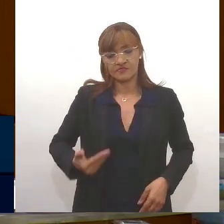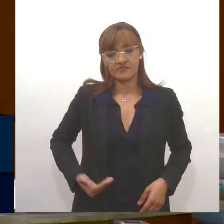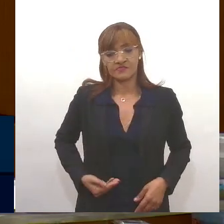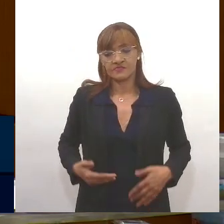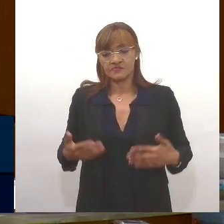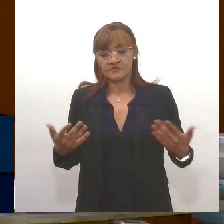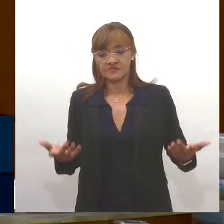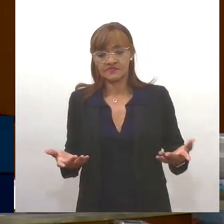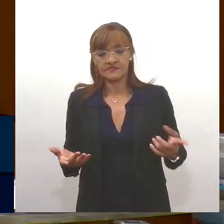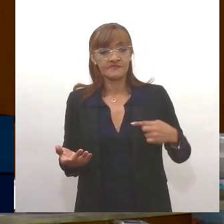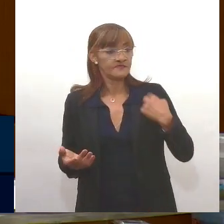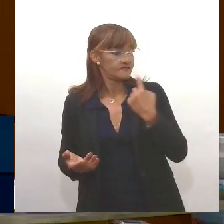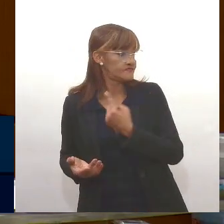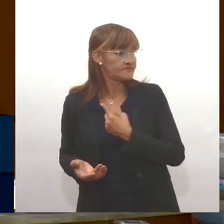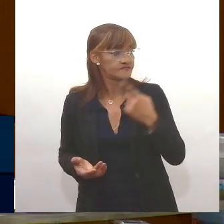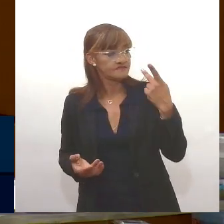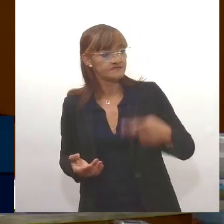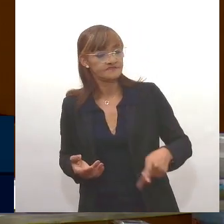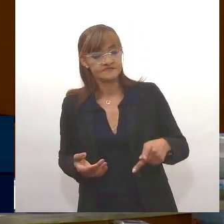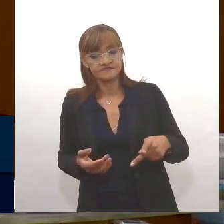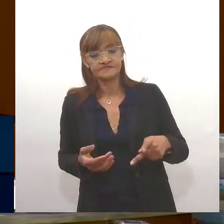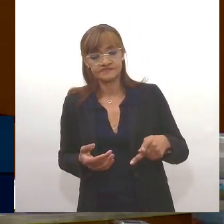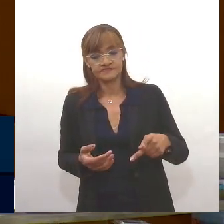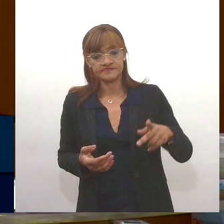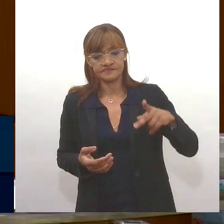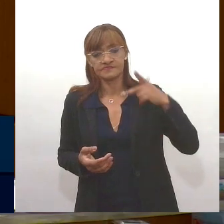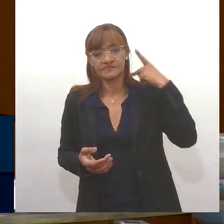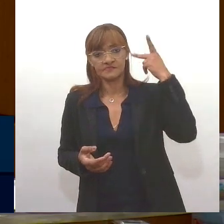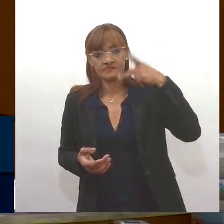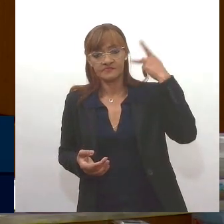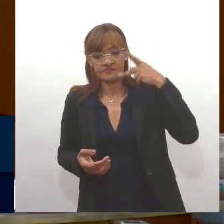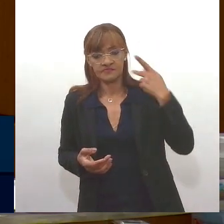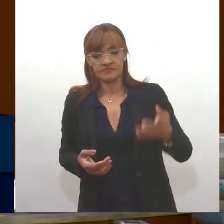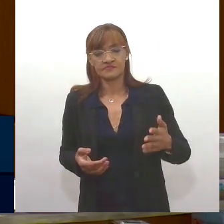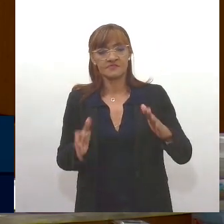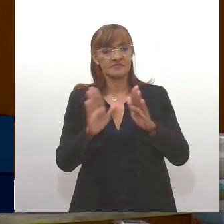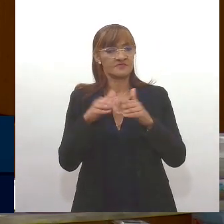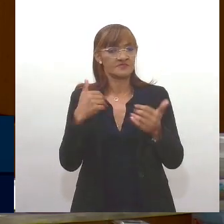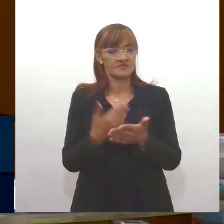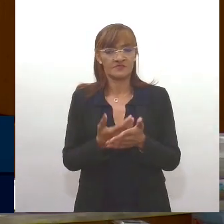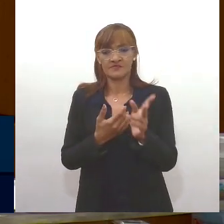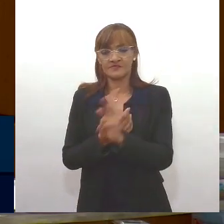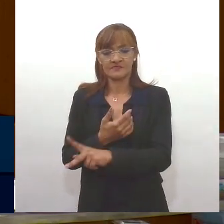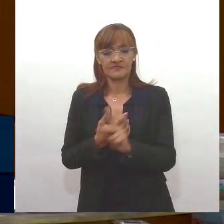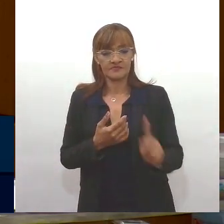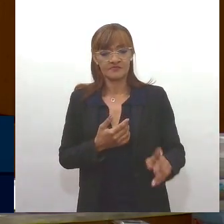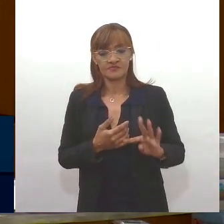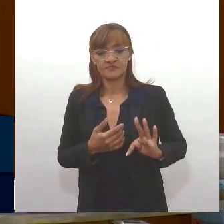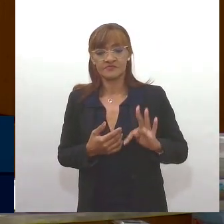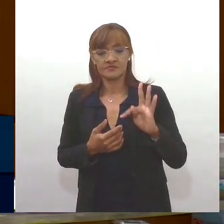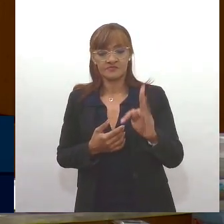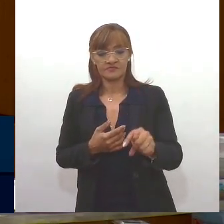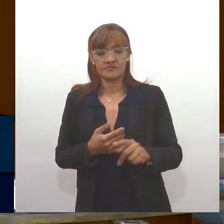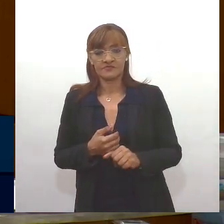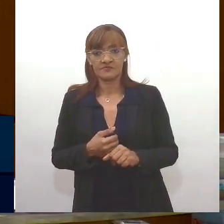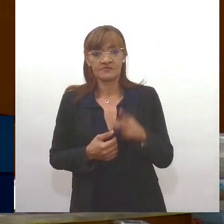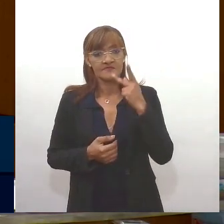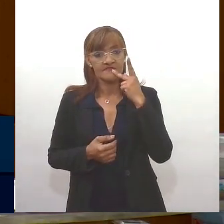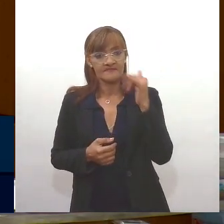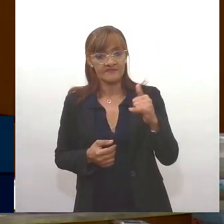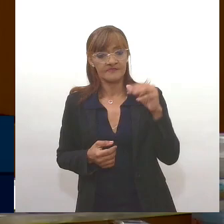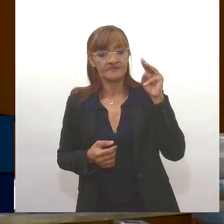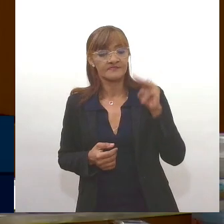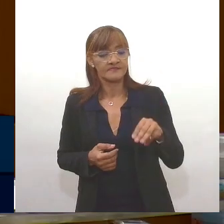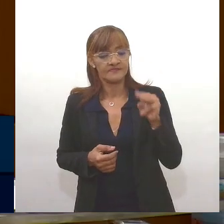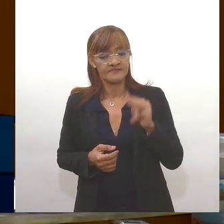legisladores da escola dos professores e também dos pais e mães porque eu sempre